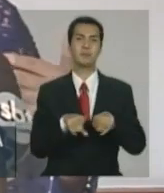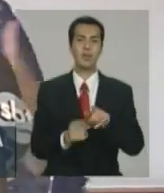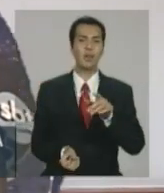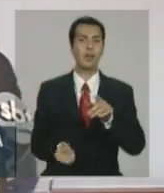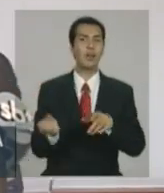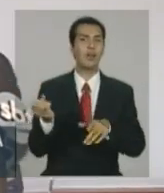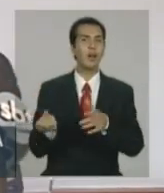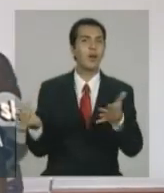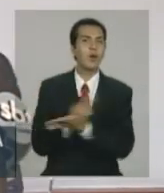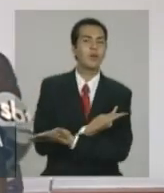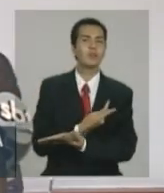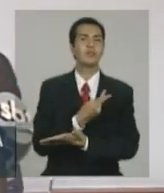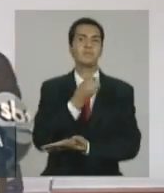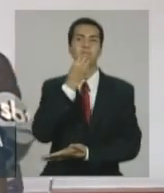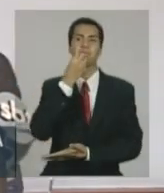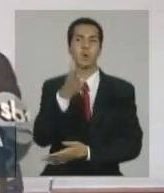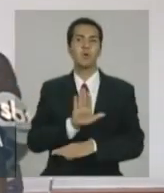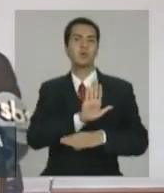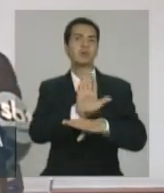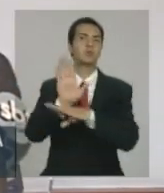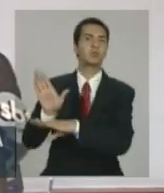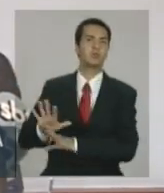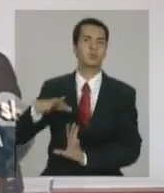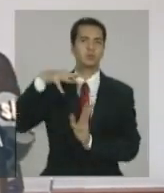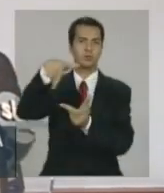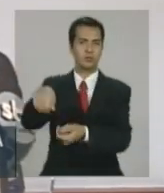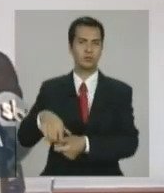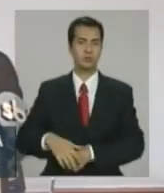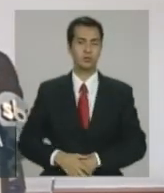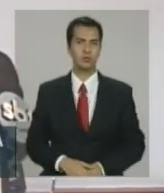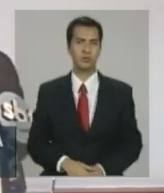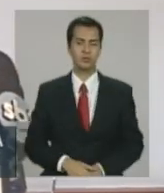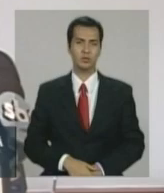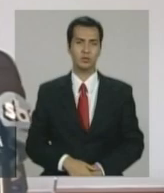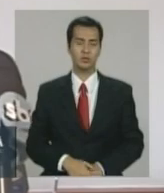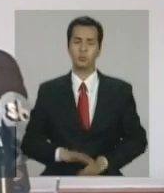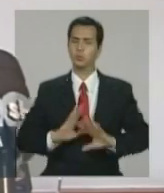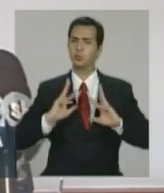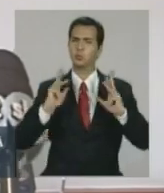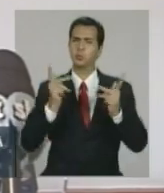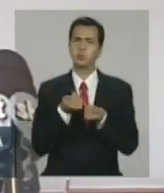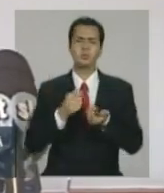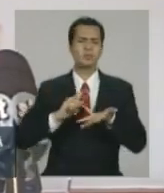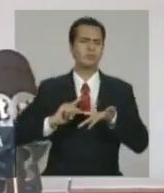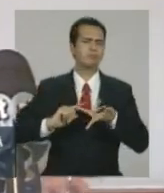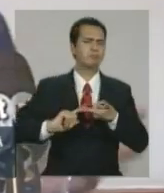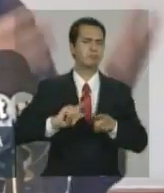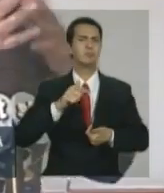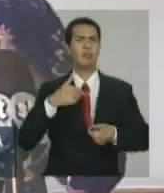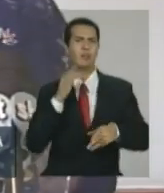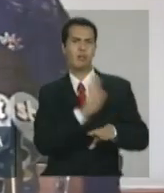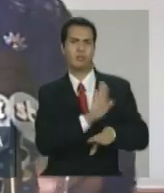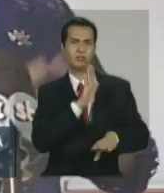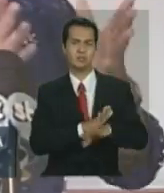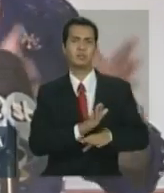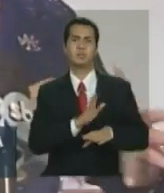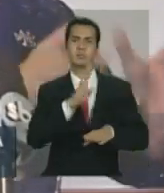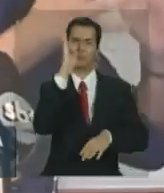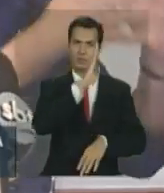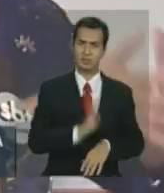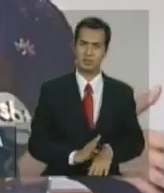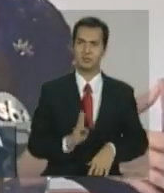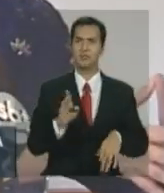sobre o cenário internacional. Todos os processos de recuperação que implicarem em reequilíbrio da relação